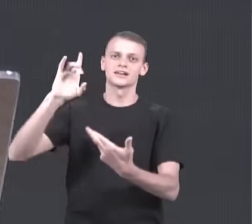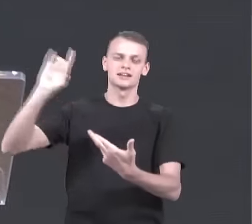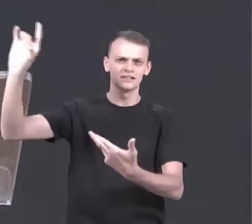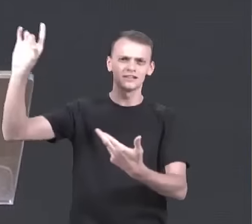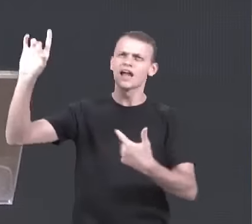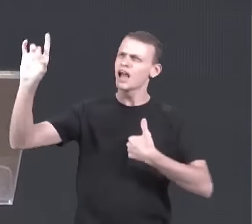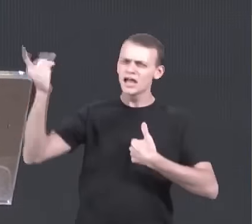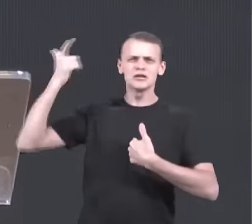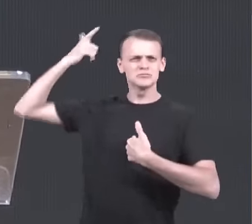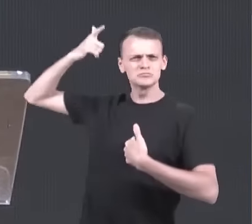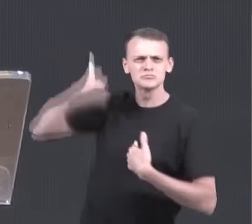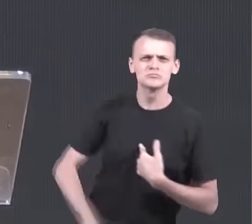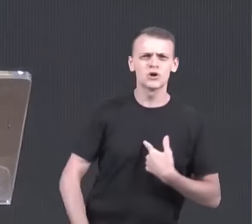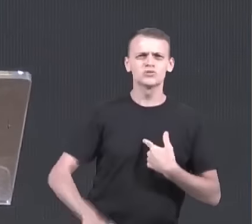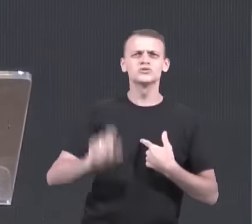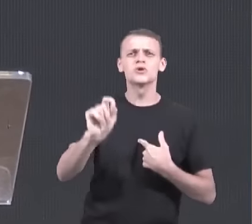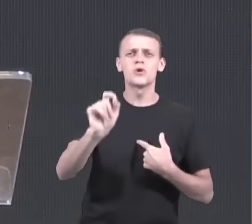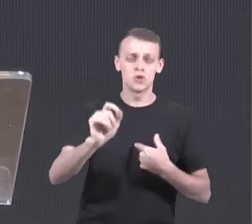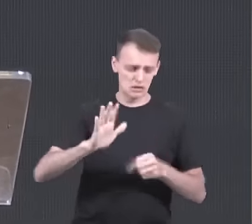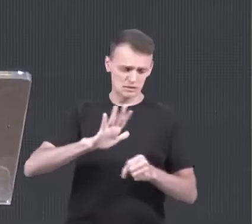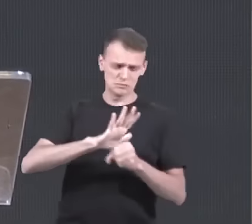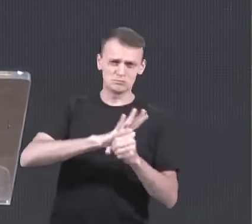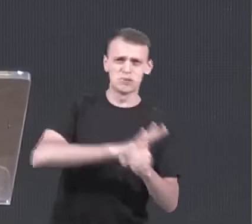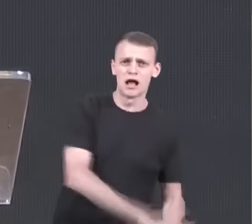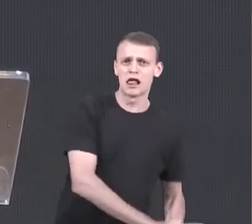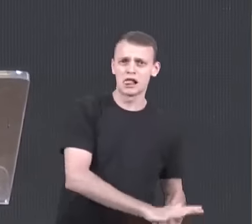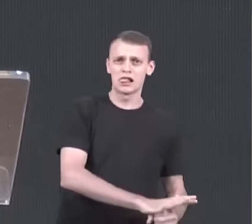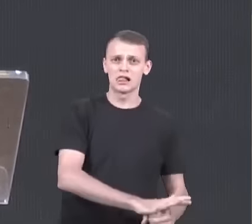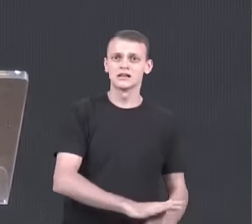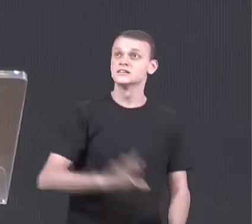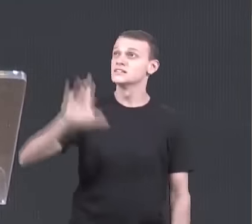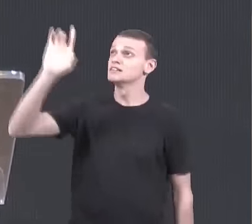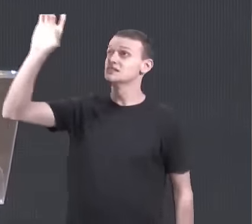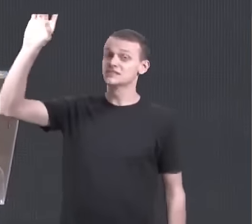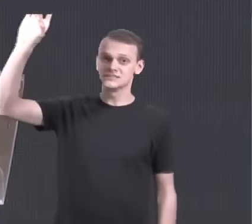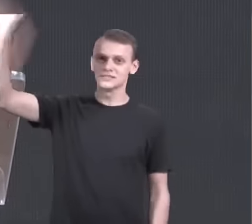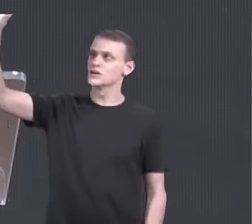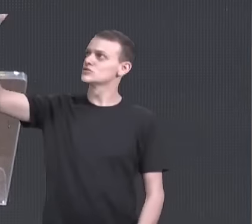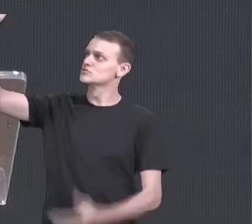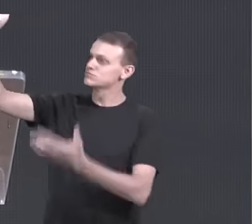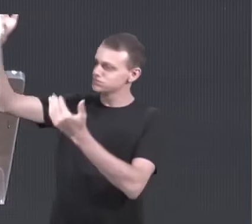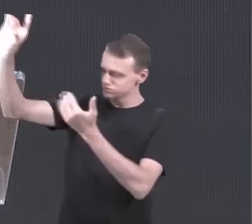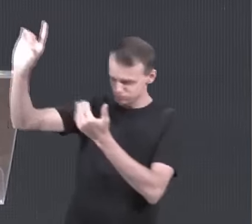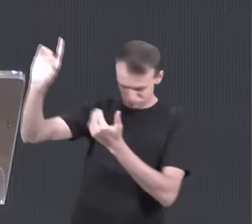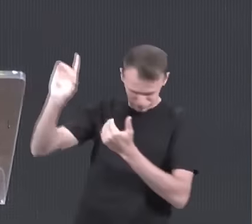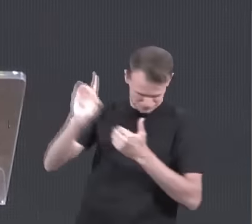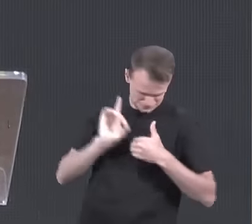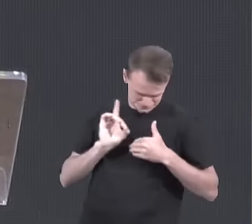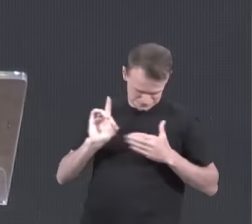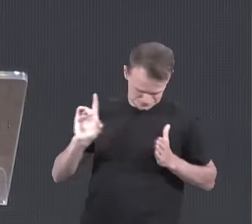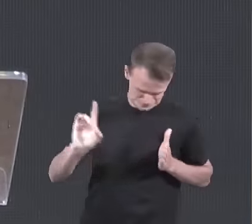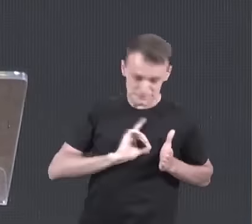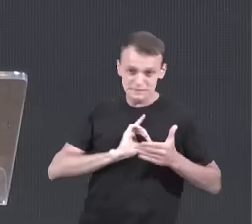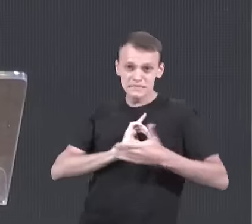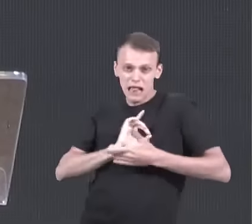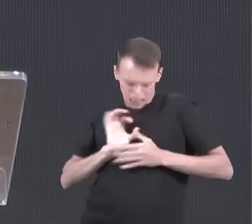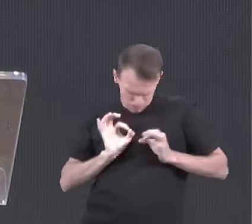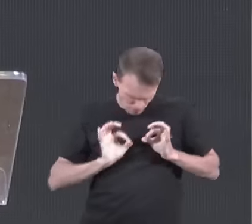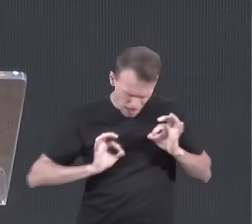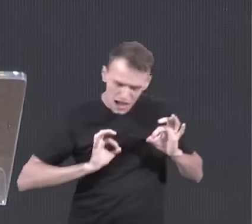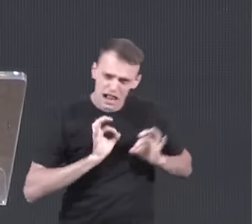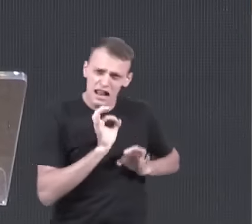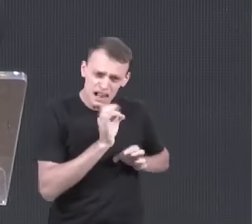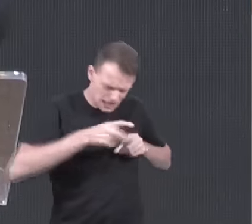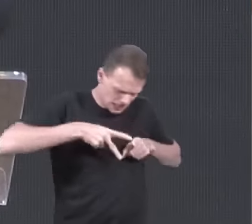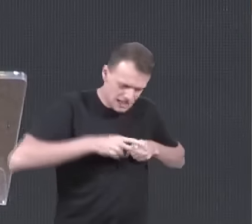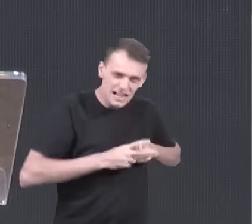capacidade é expandida mediante a pressão. Deus amplia você por dentro, como um mergulhador no mar profundo, que precisa ajustar a pressão